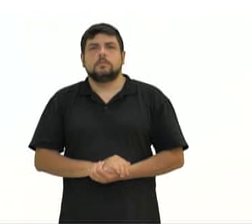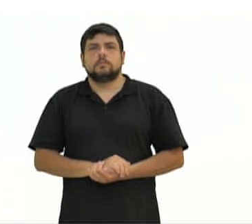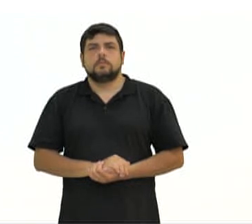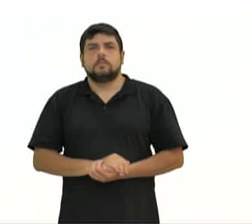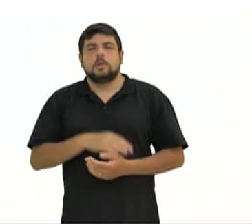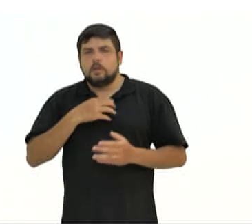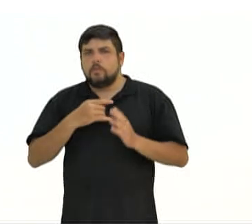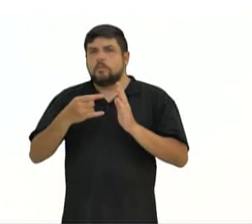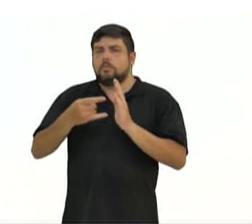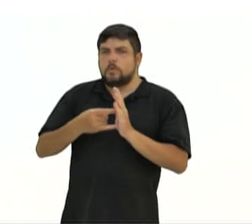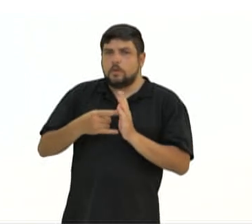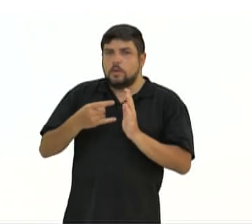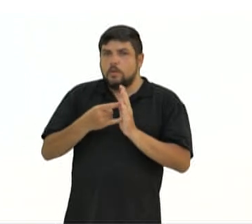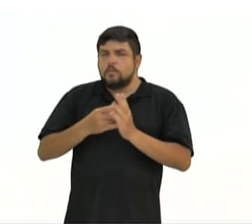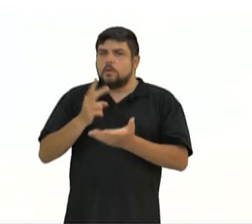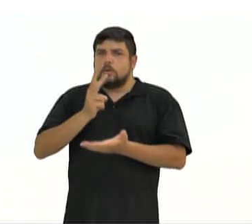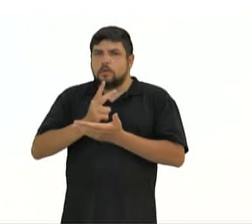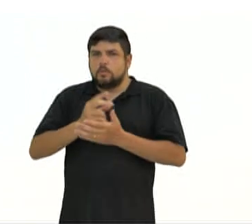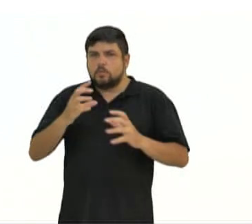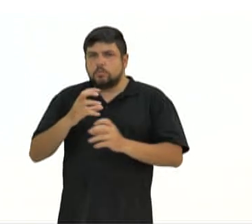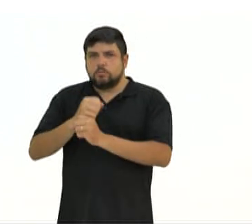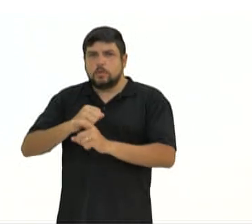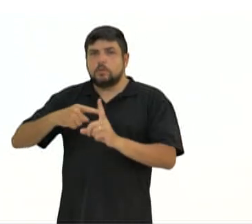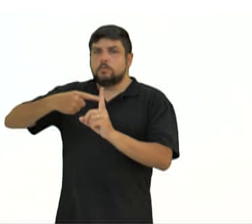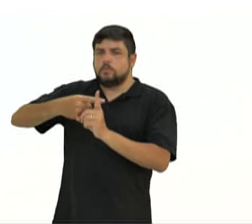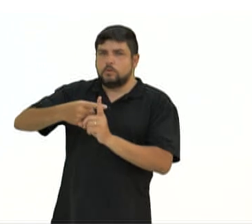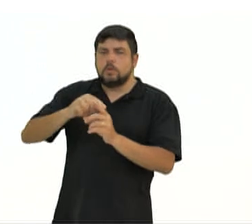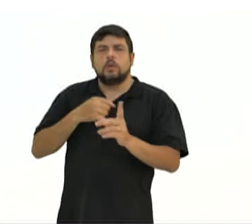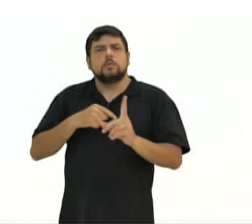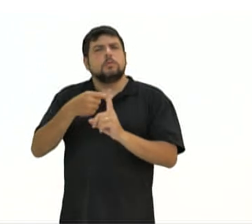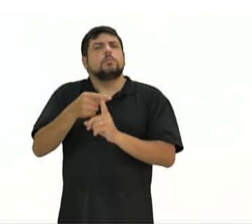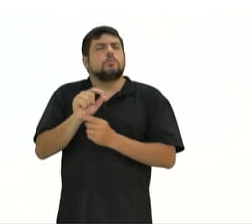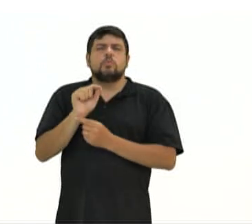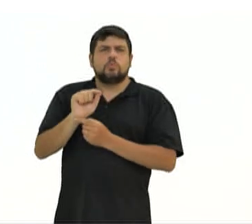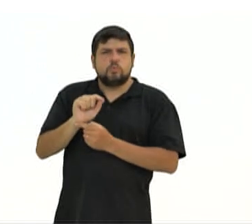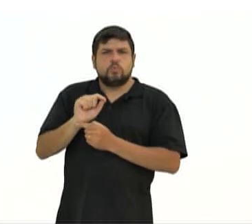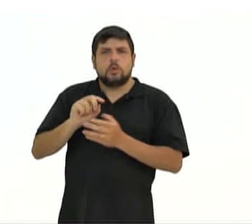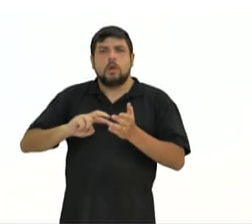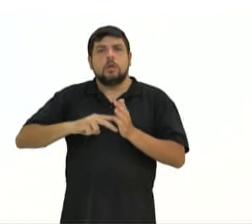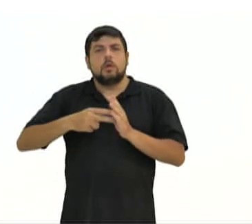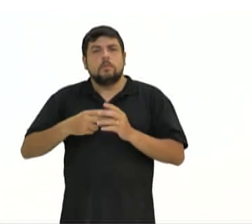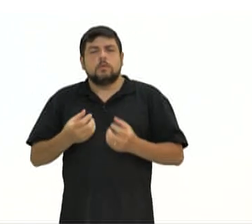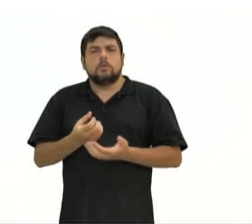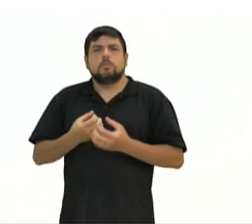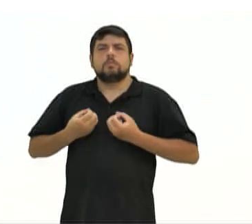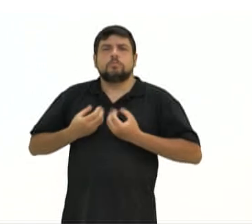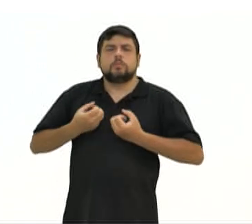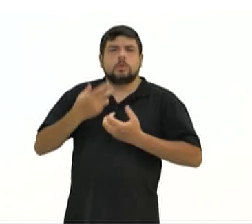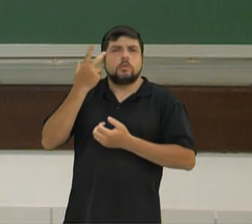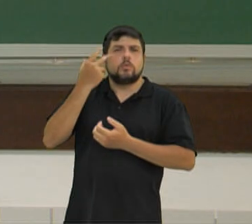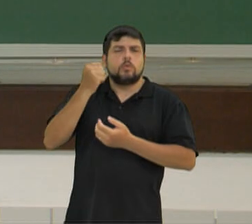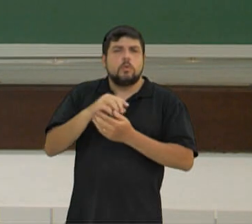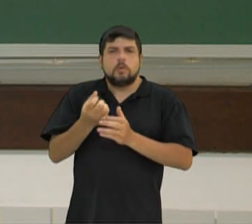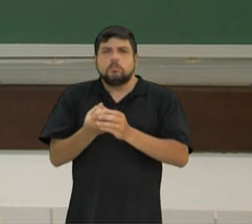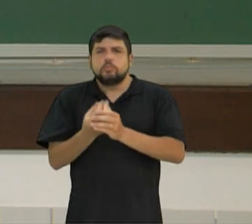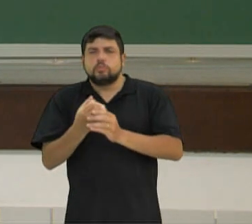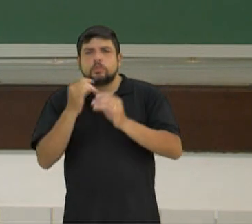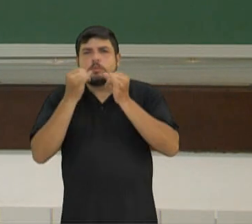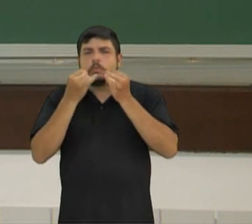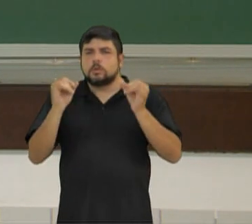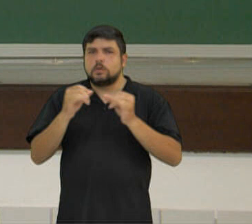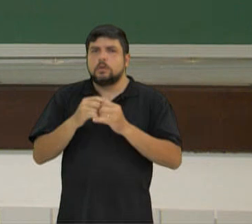valor da DDP sempre é positivo e esse positivo indica que é um processo espontâneo, como vocês já sabem, alternativa correta